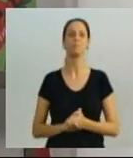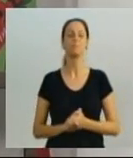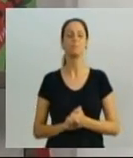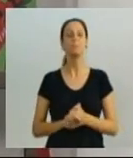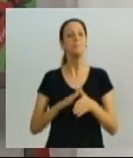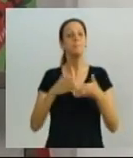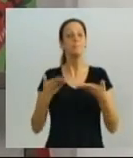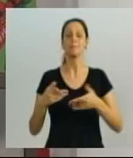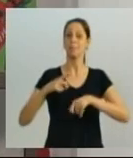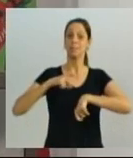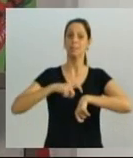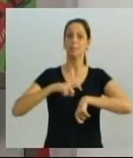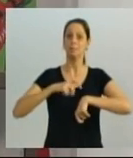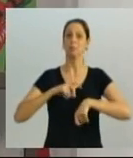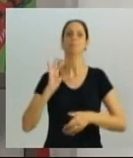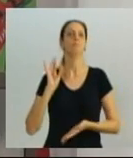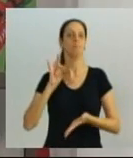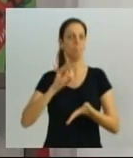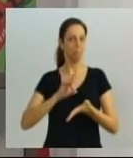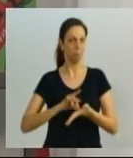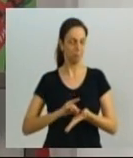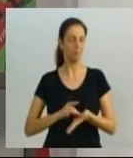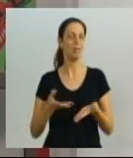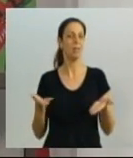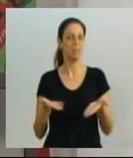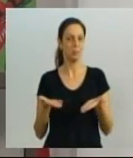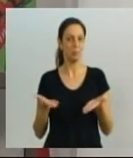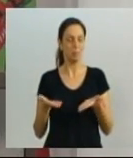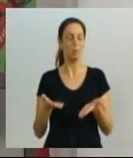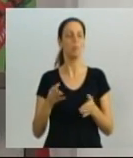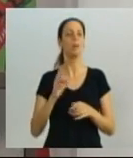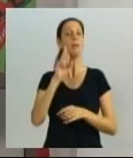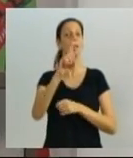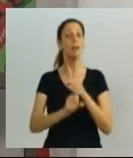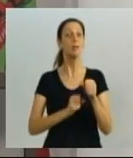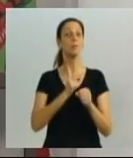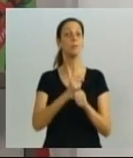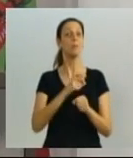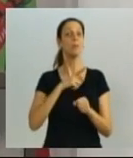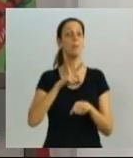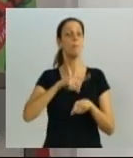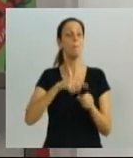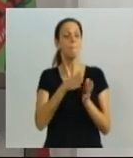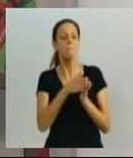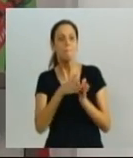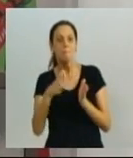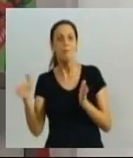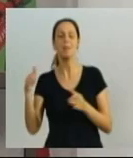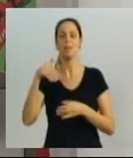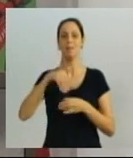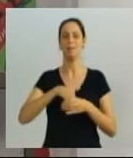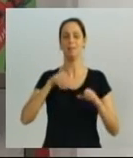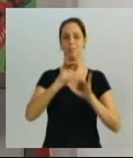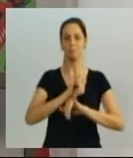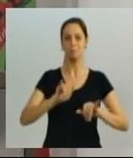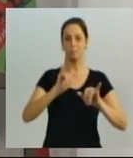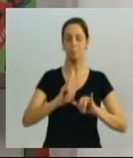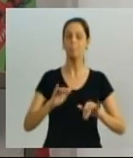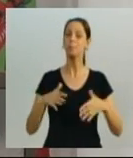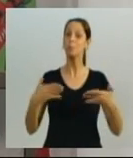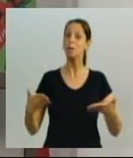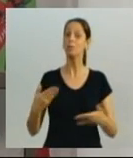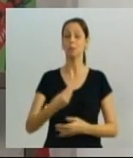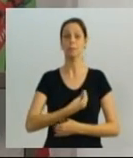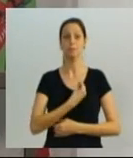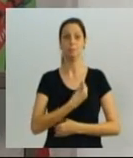Importante momento que se avizinha, né? Momento eleitoral do ano que vem, quando nós vivemos uma